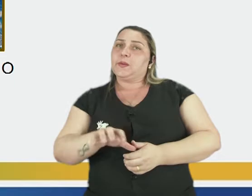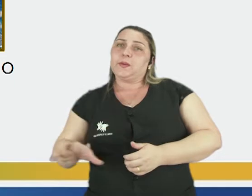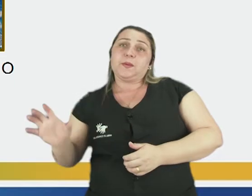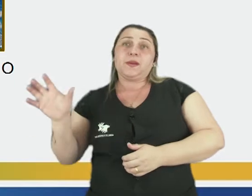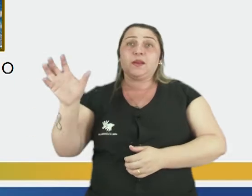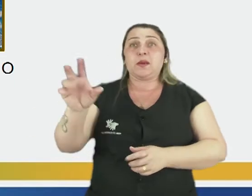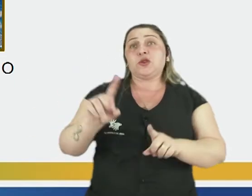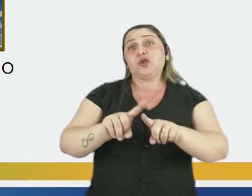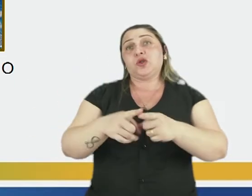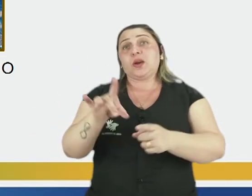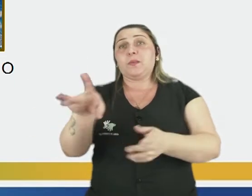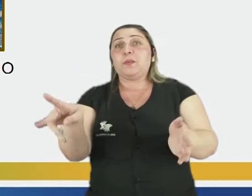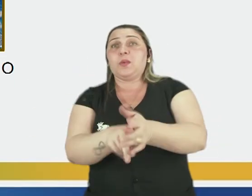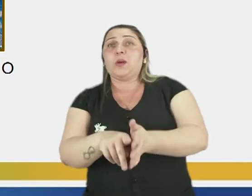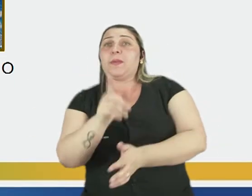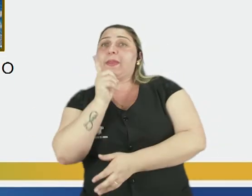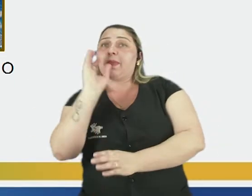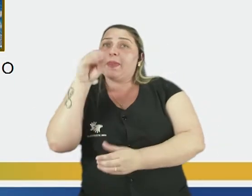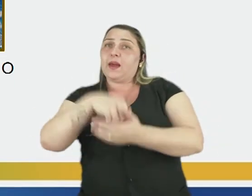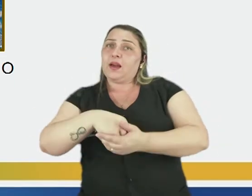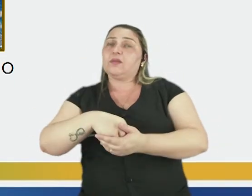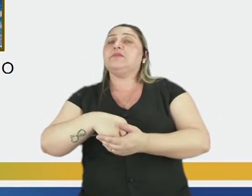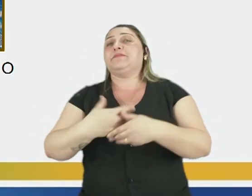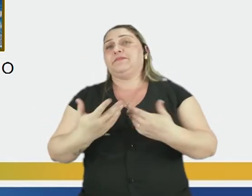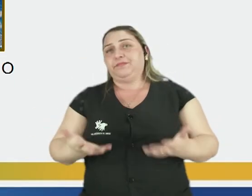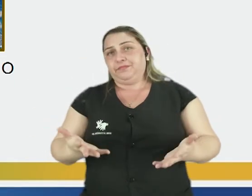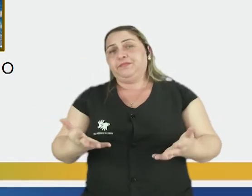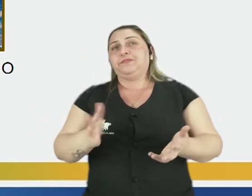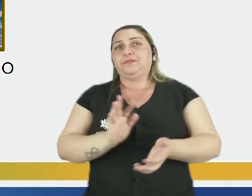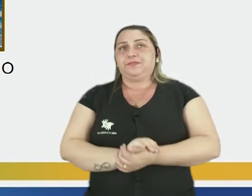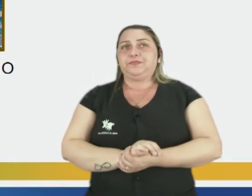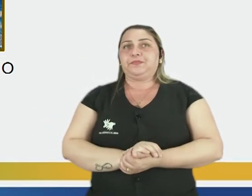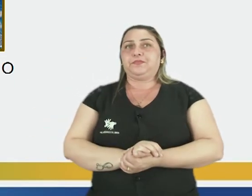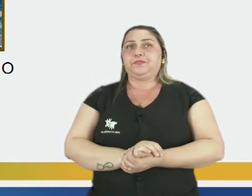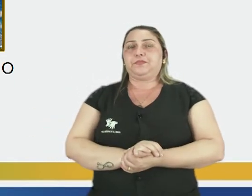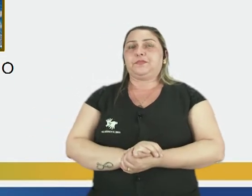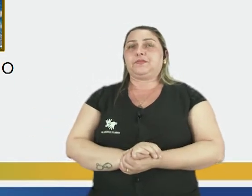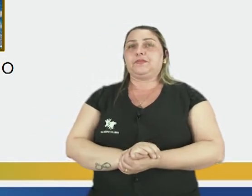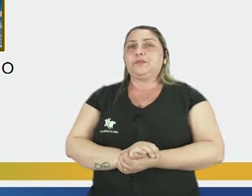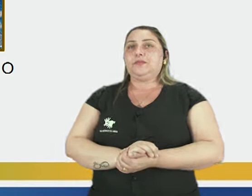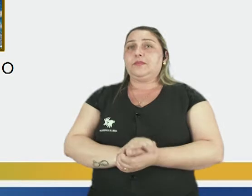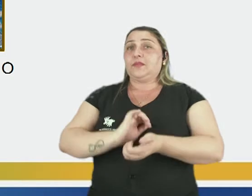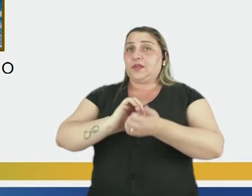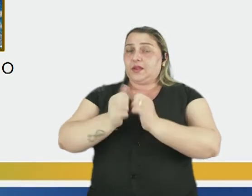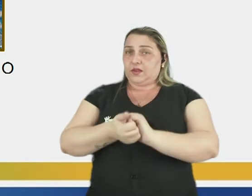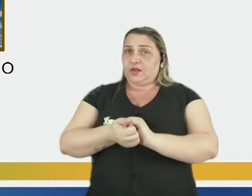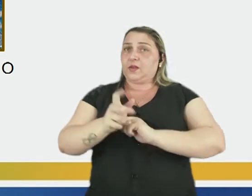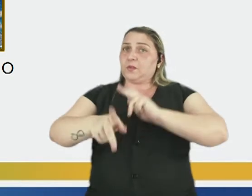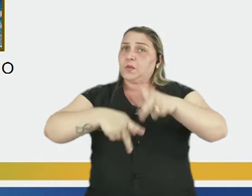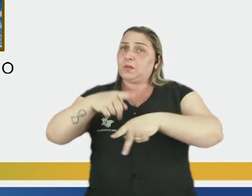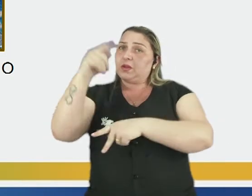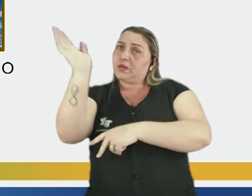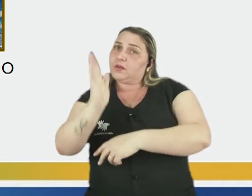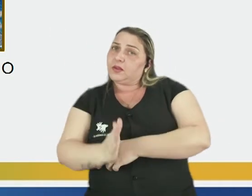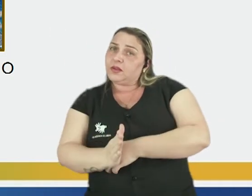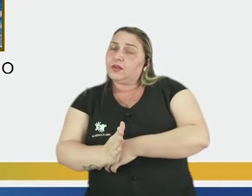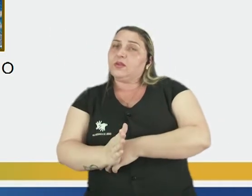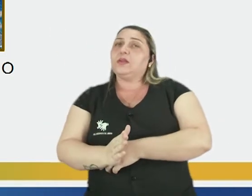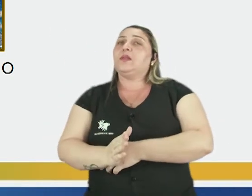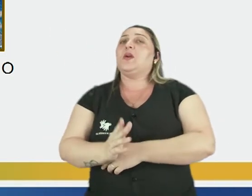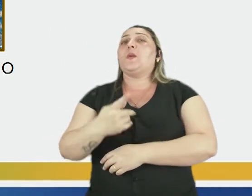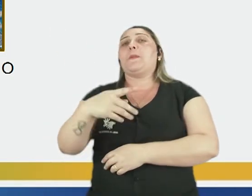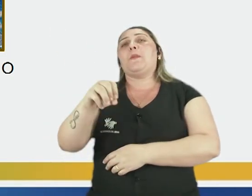handebol praticado dentro da água. Embora não seja um esporte muito popular entre os brasileiros, o